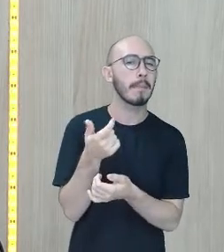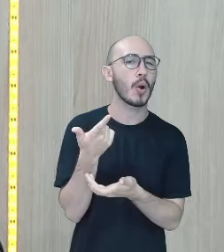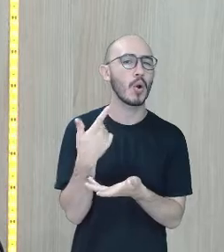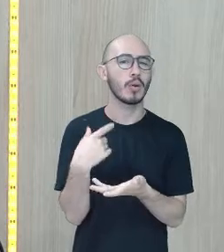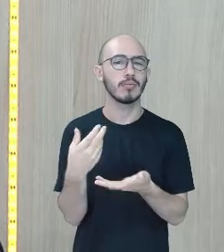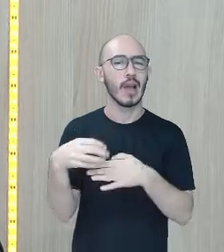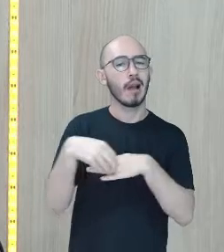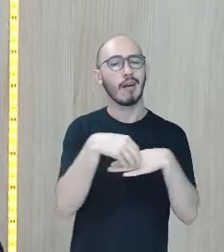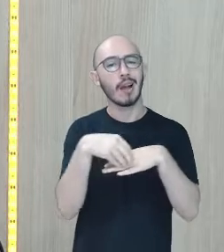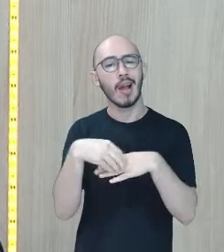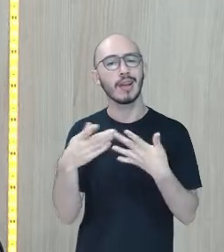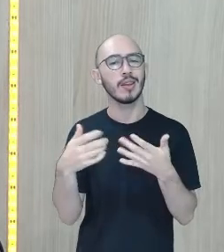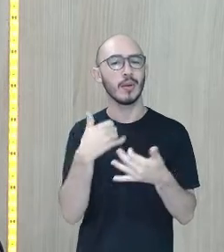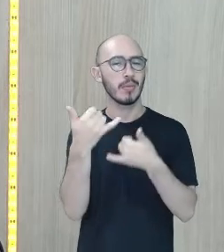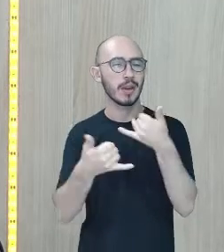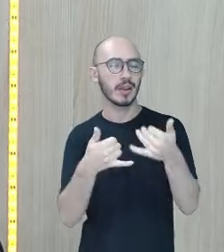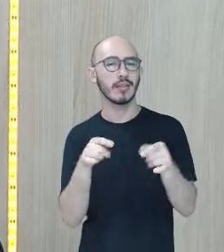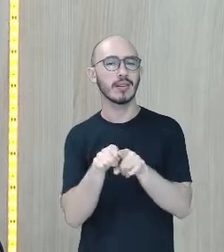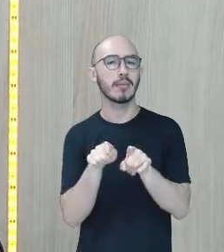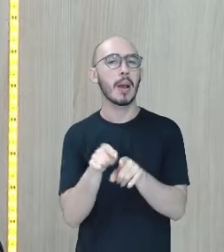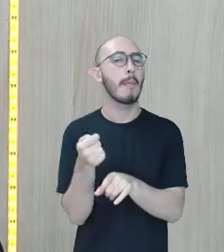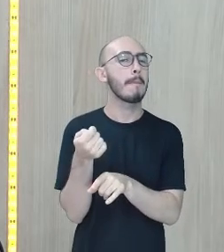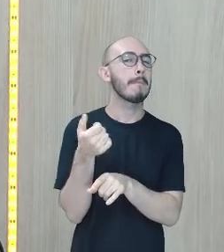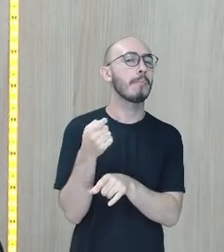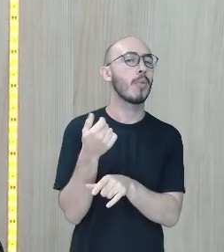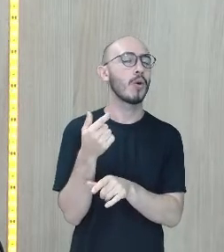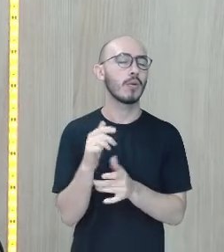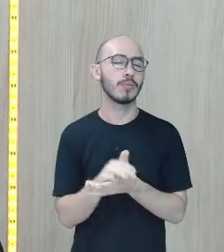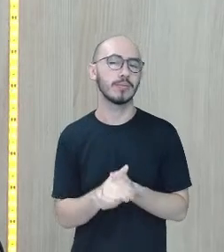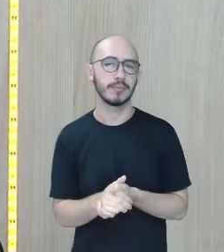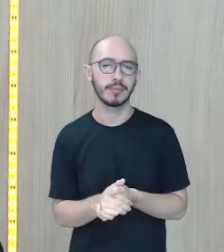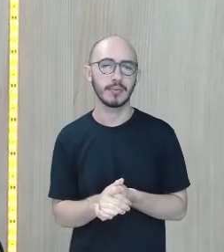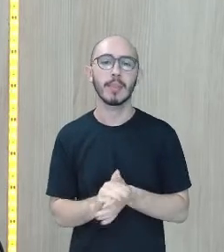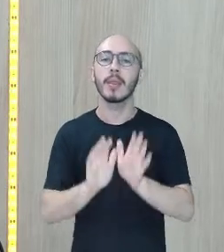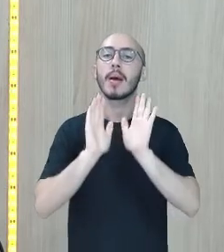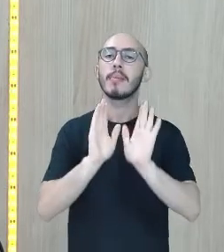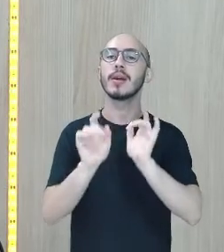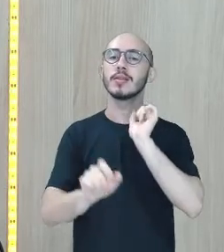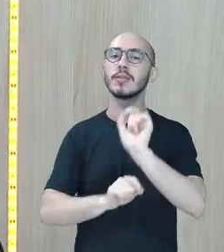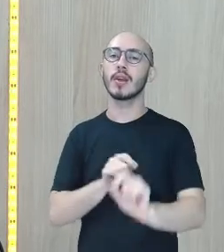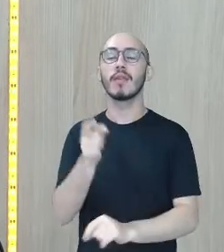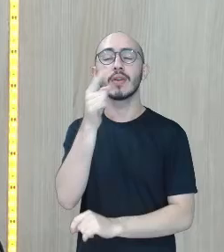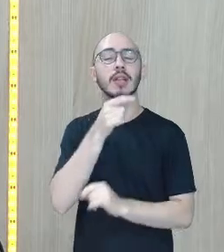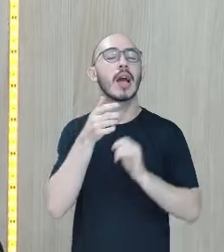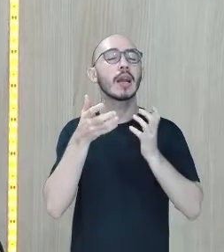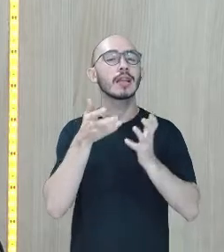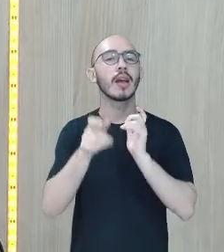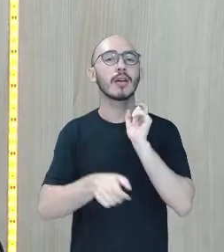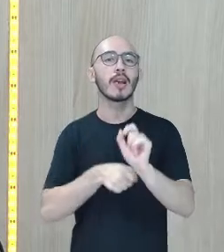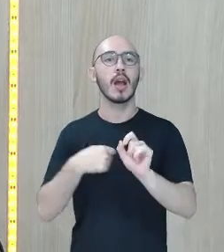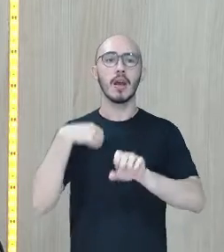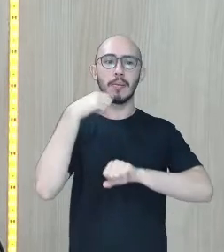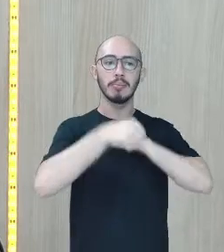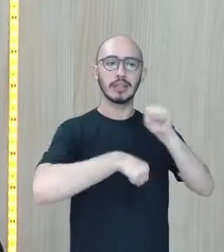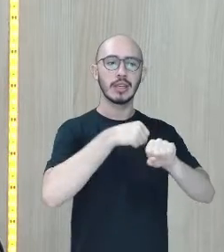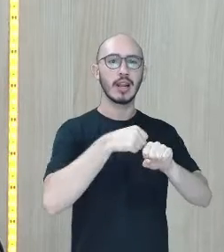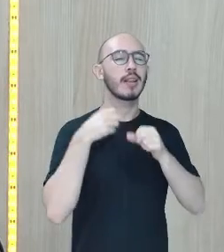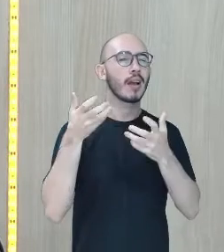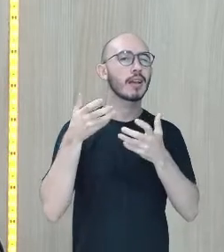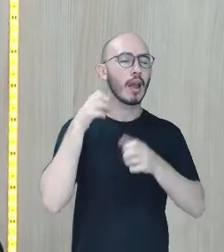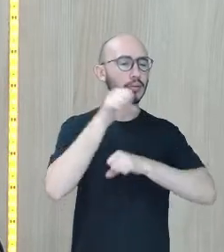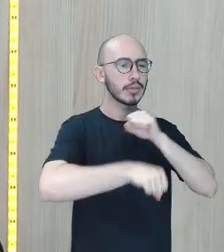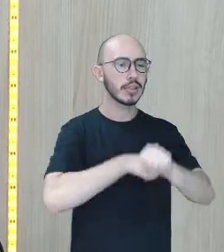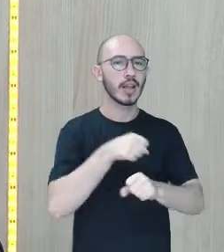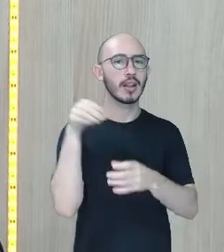carrinho, essas coisas assim, talvez vocês já tenham dispensado um pouco, né, mas de repente vocês querem ter uma bicicleta, quer andar de bicicleta dentro de